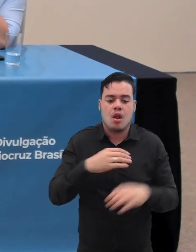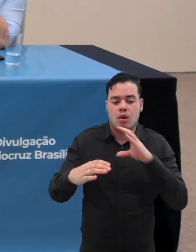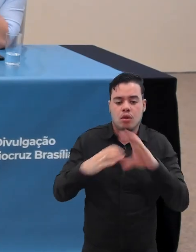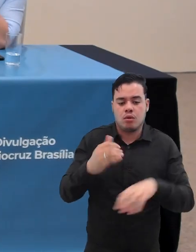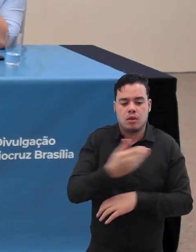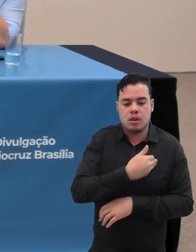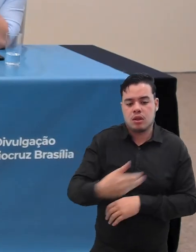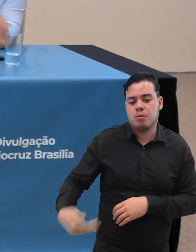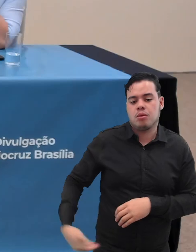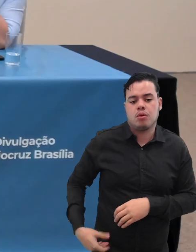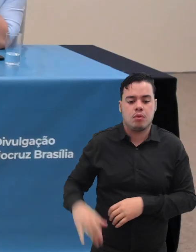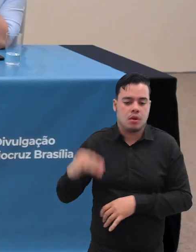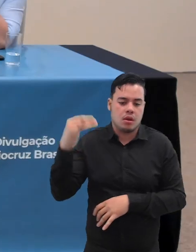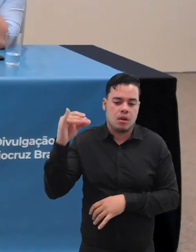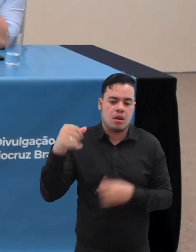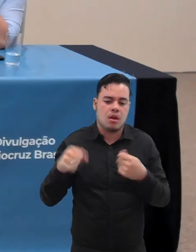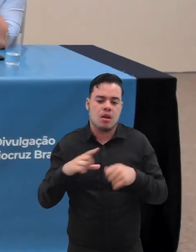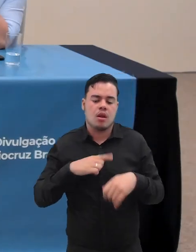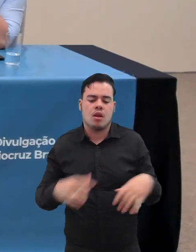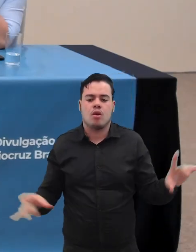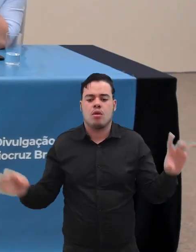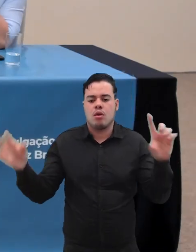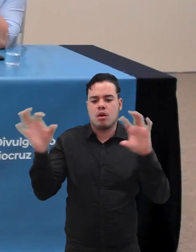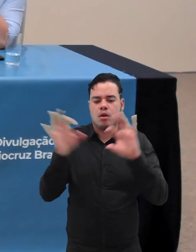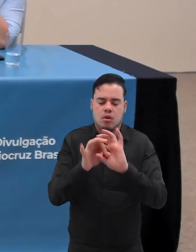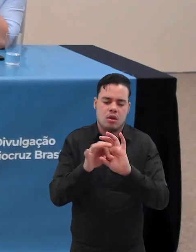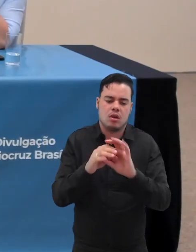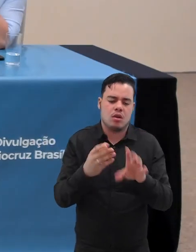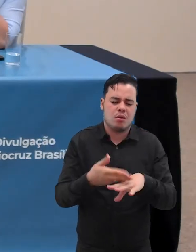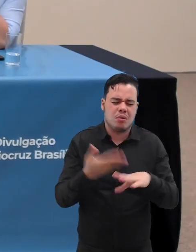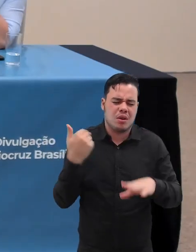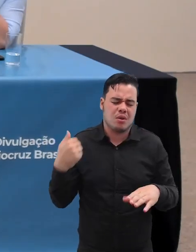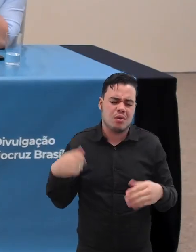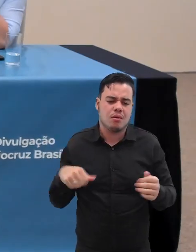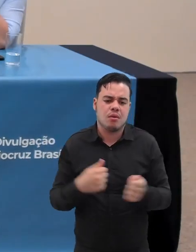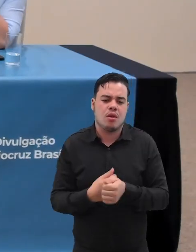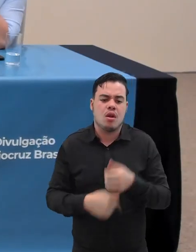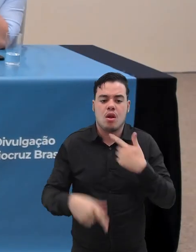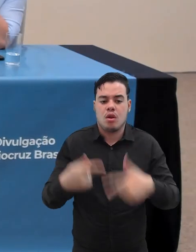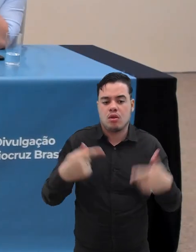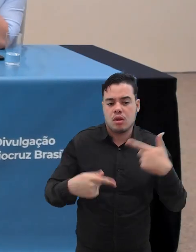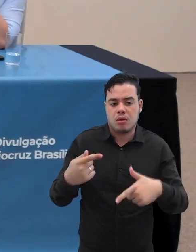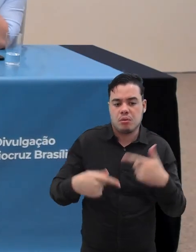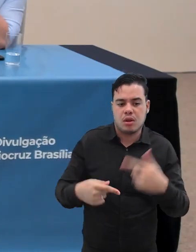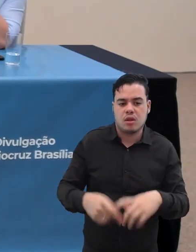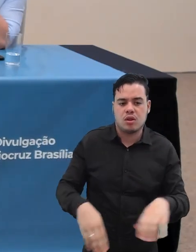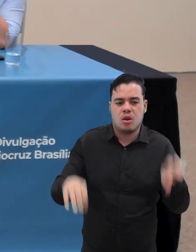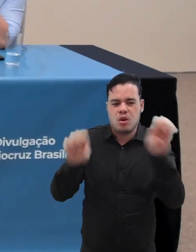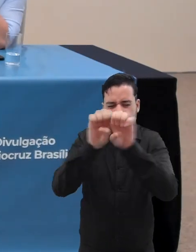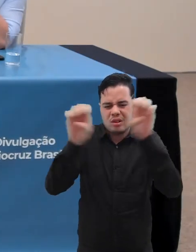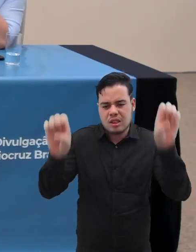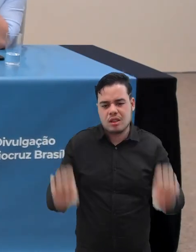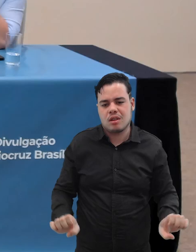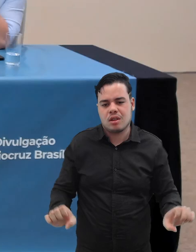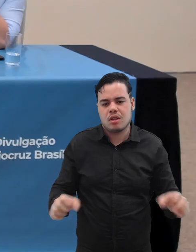necessário que a gente crie uma conexão maior, porque eu acho que esse é um debate estratégico que a gente precisa fazer.